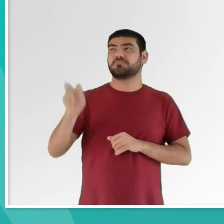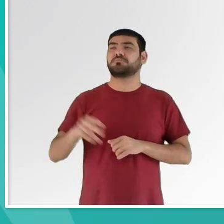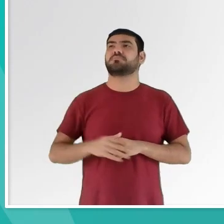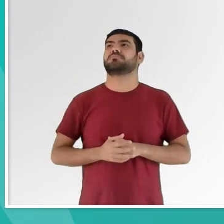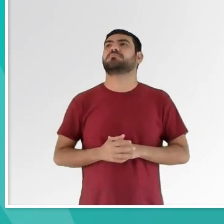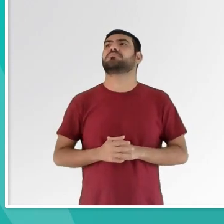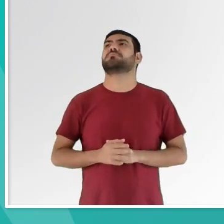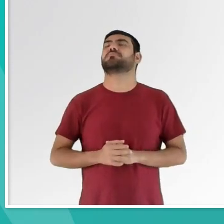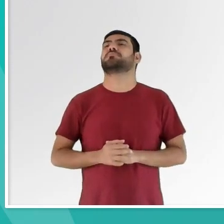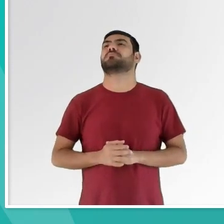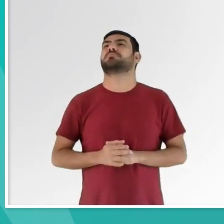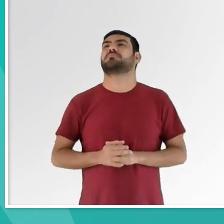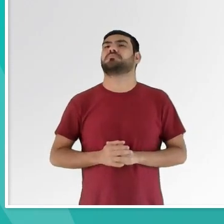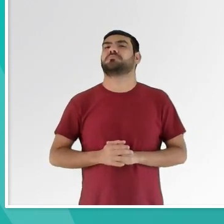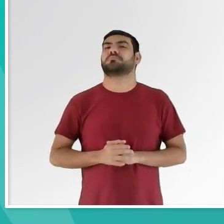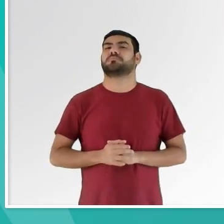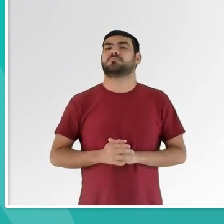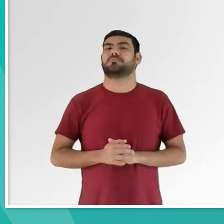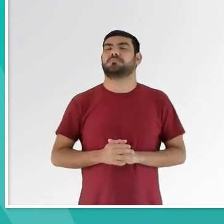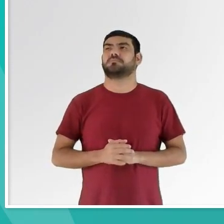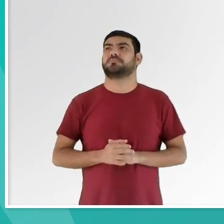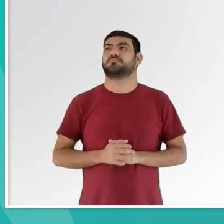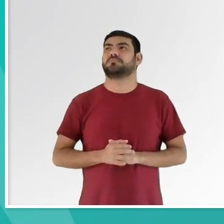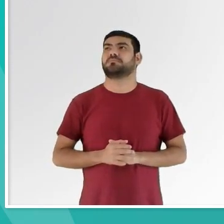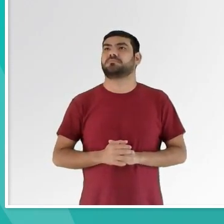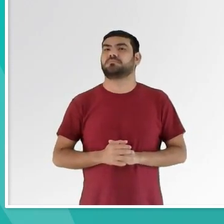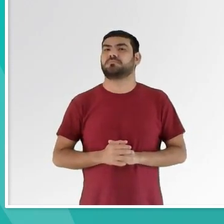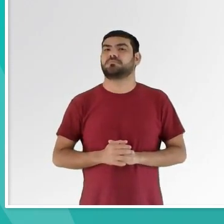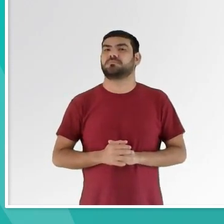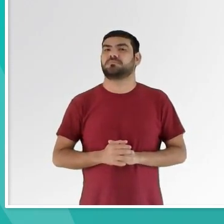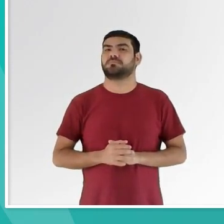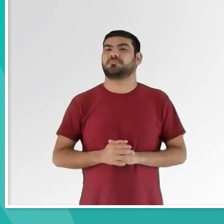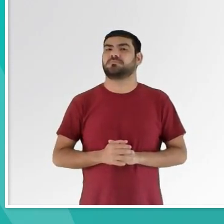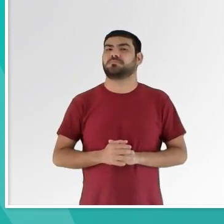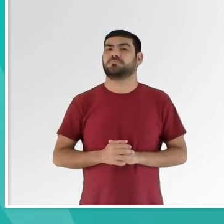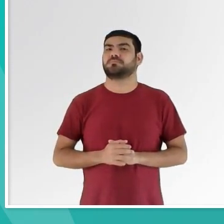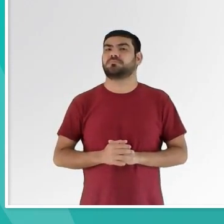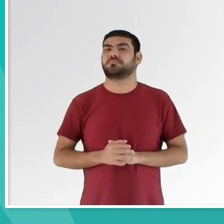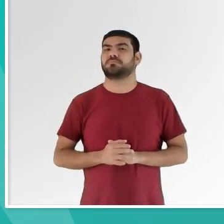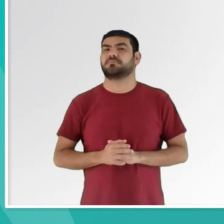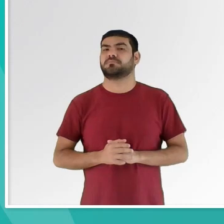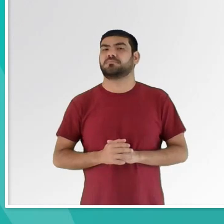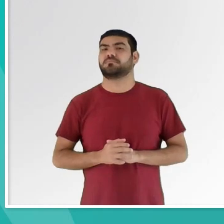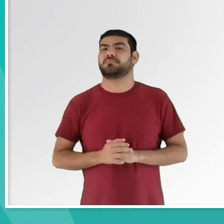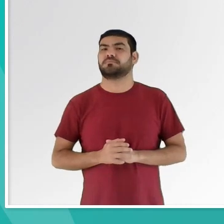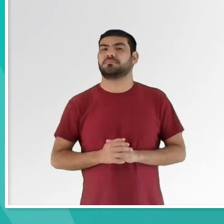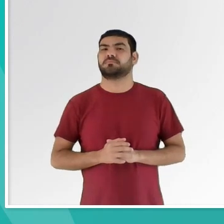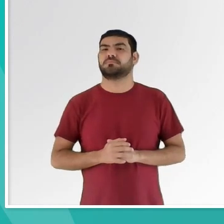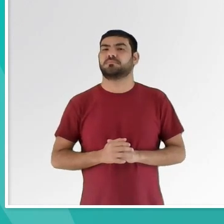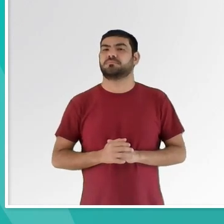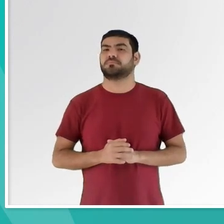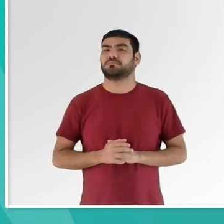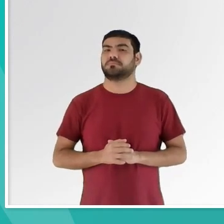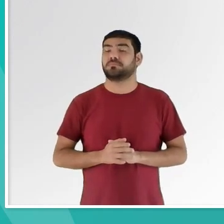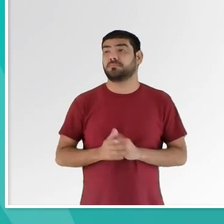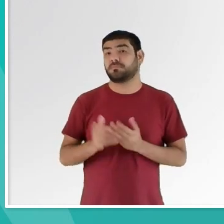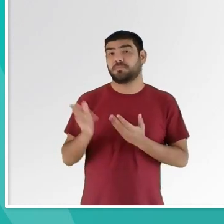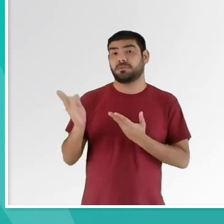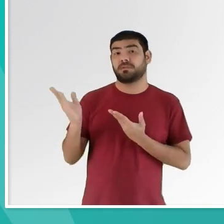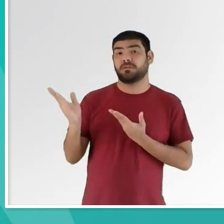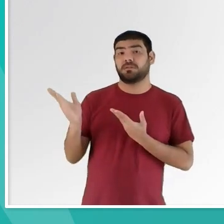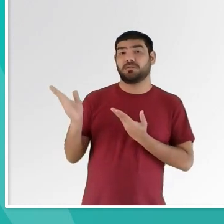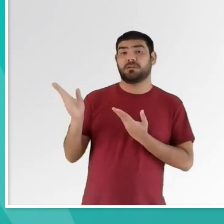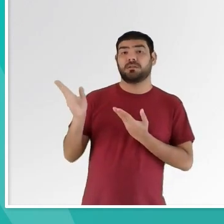povera, com destaque para as obras de escultura, pintura, instalação e performance. Aí ele faz, justamente dentro da